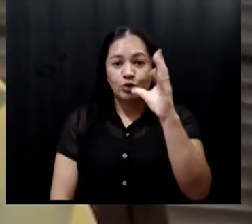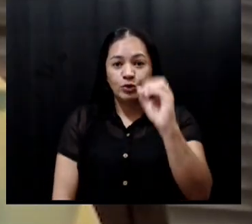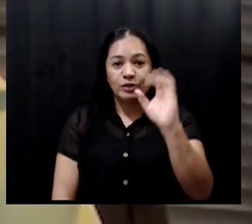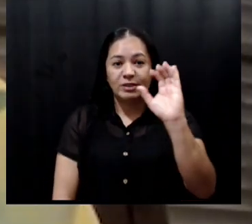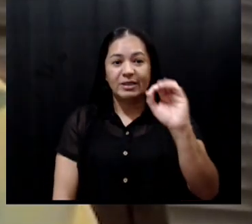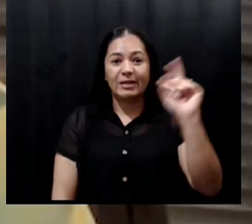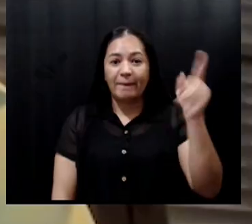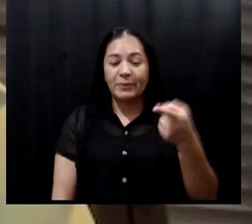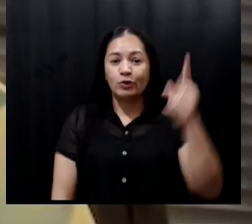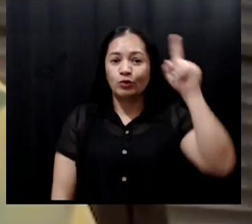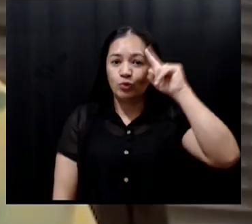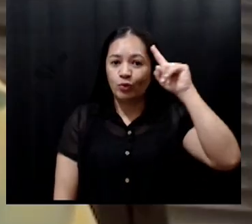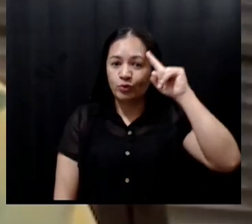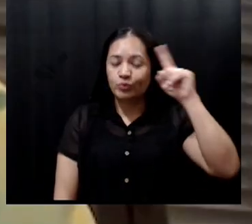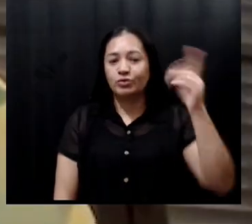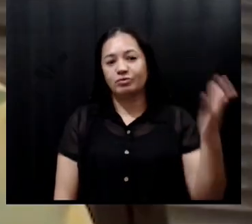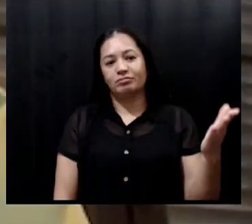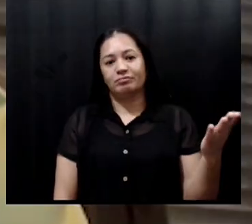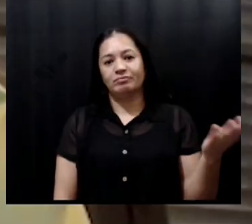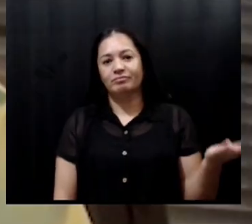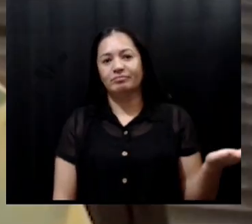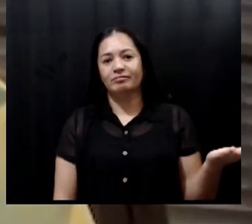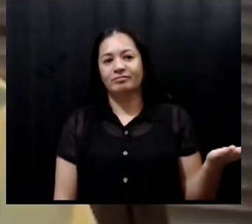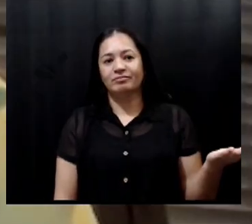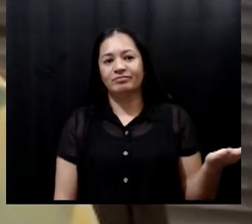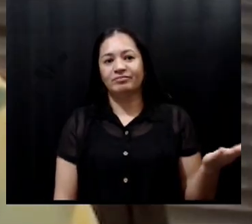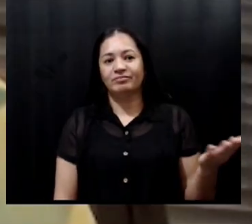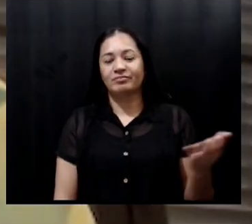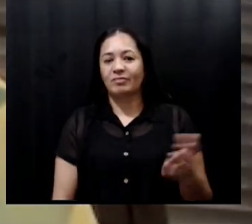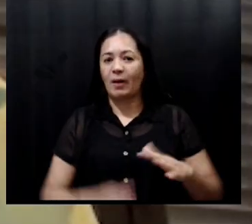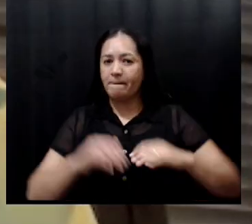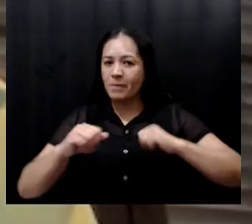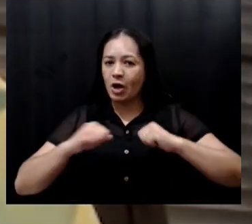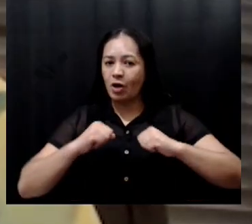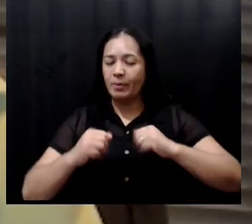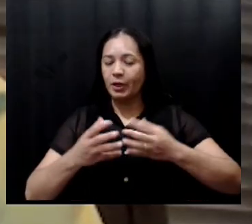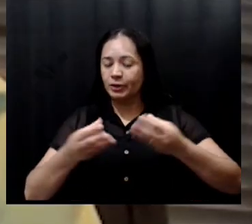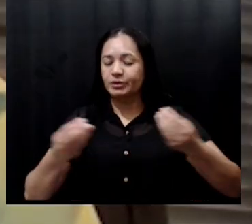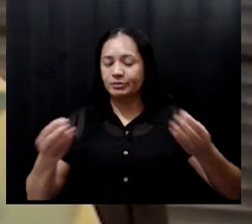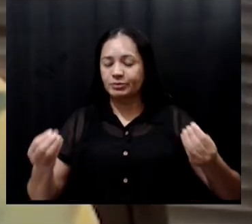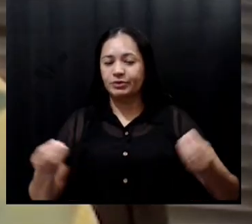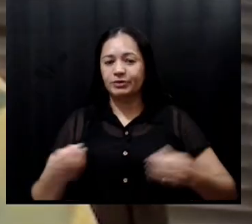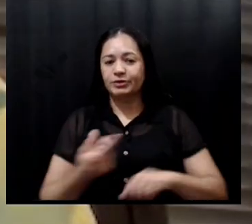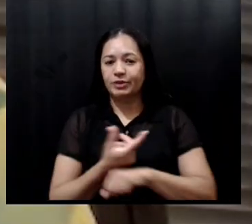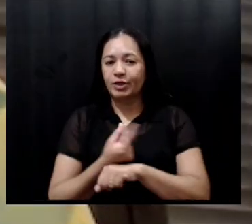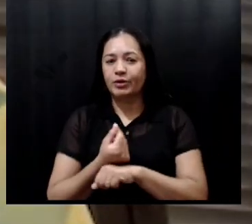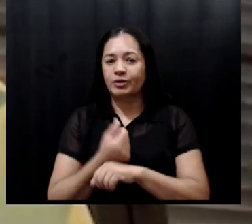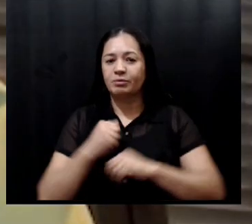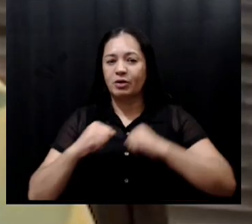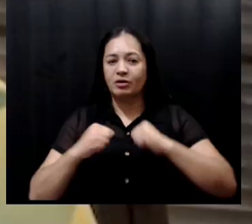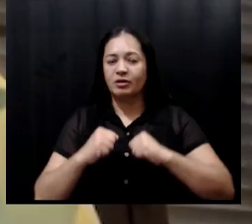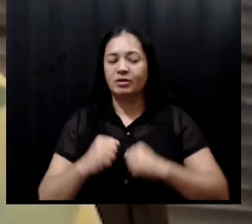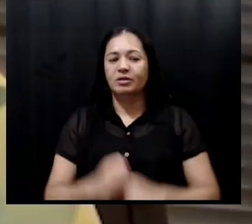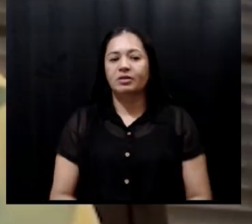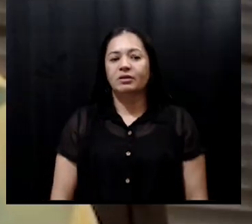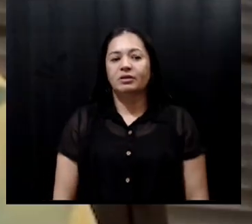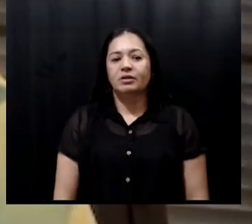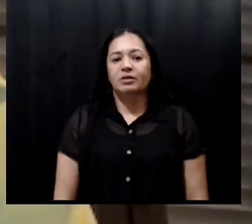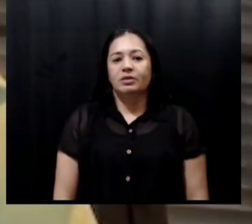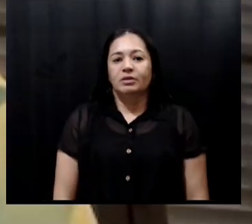né? Então, movimenta muita coisa, movimenta a economia, é bem pujante mesmo.